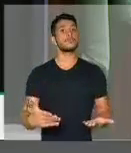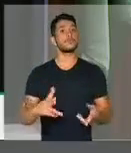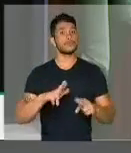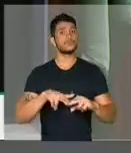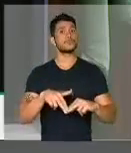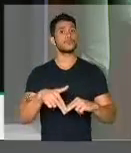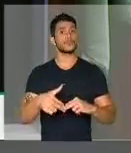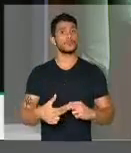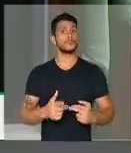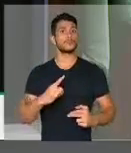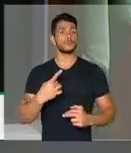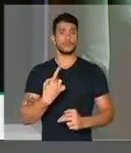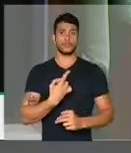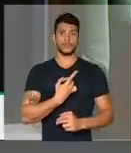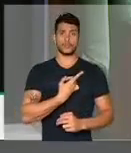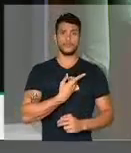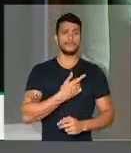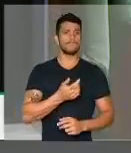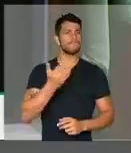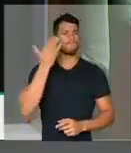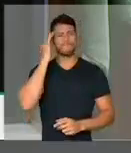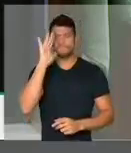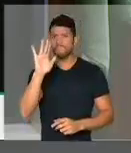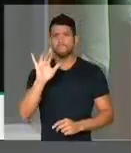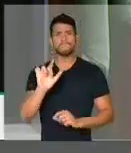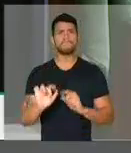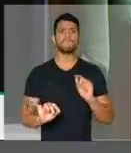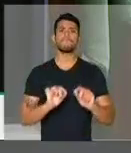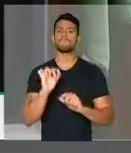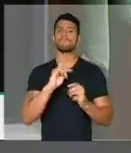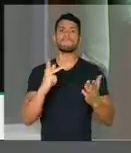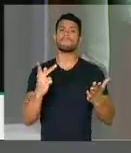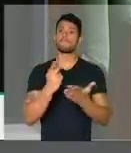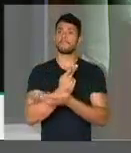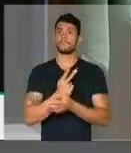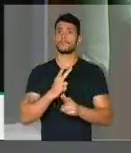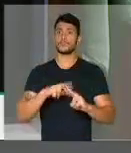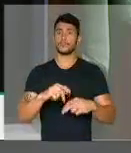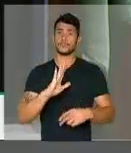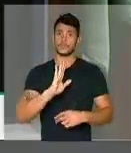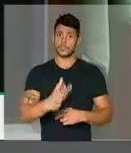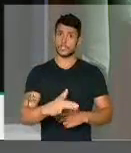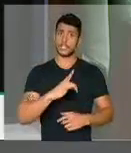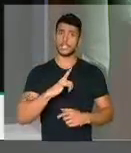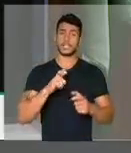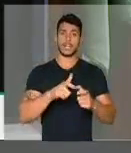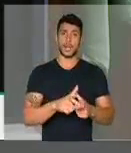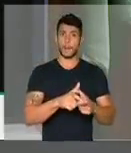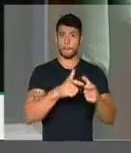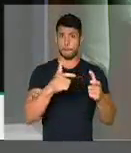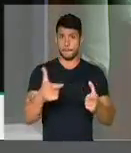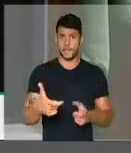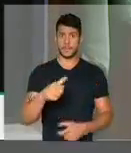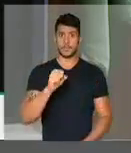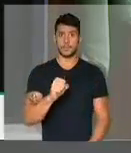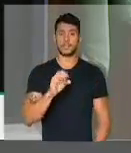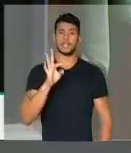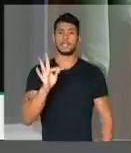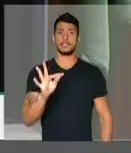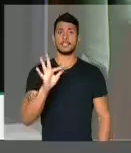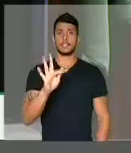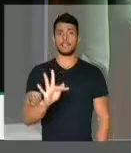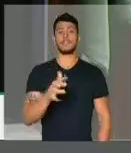isso que nós não estamos entendendo o fato de ter uma maioria no Supremo Tribunal